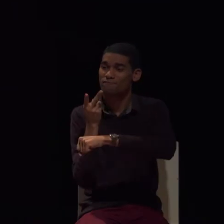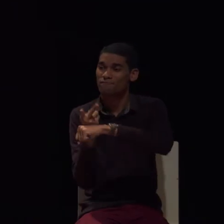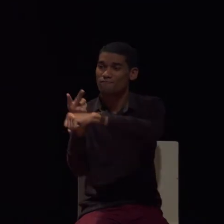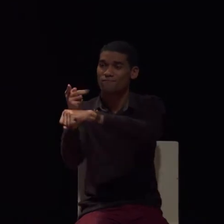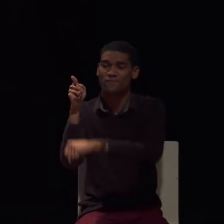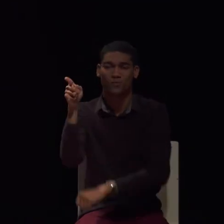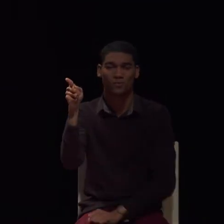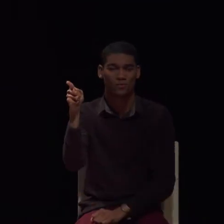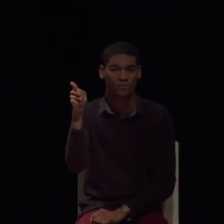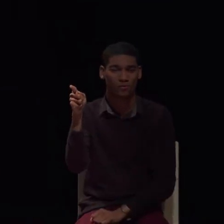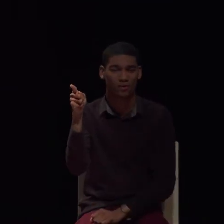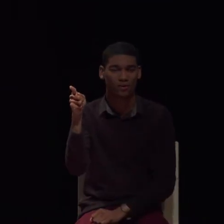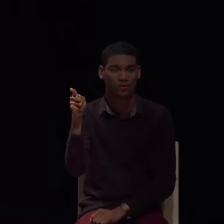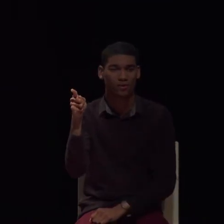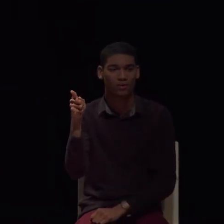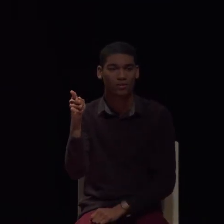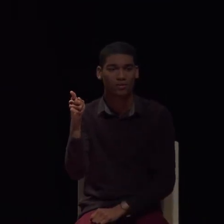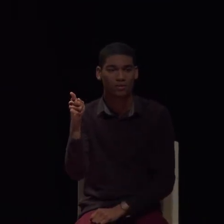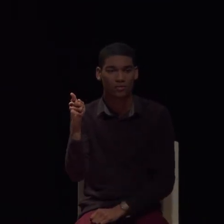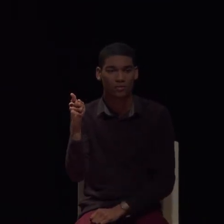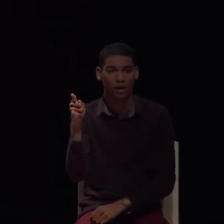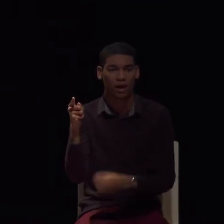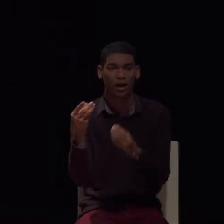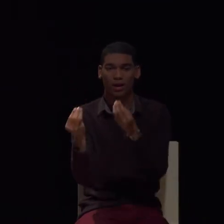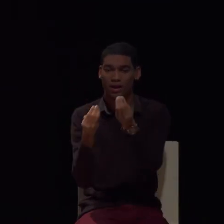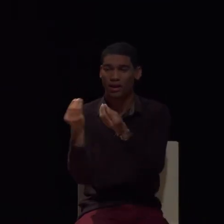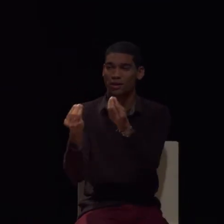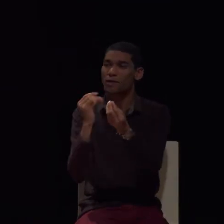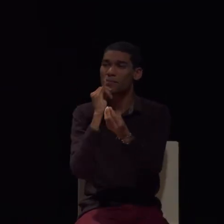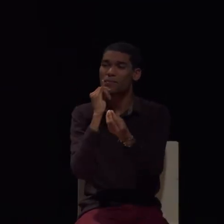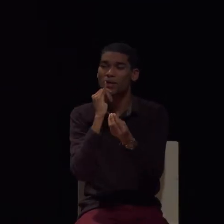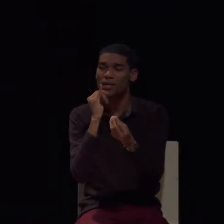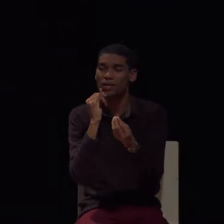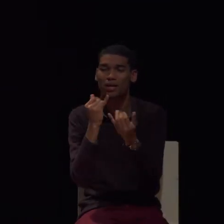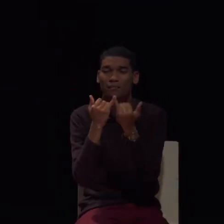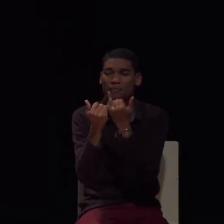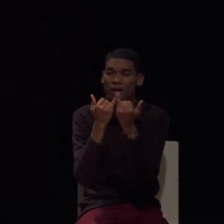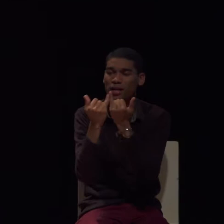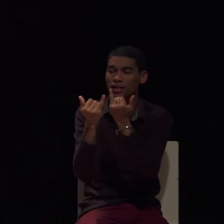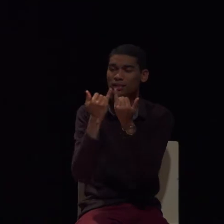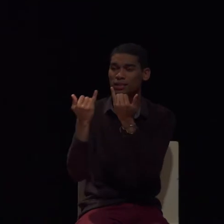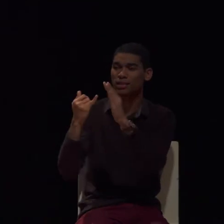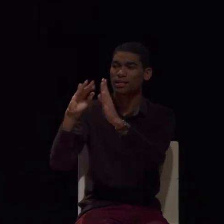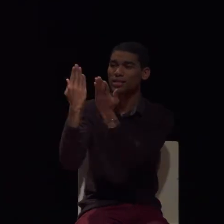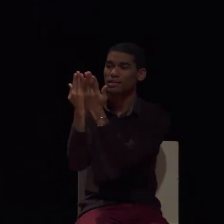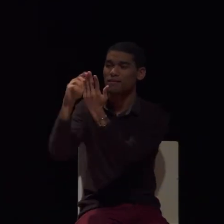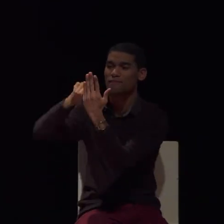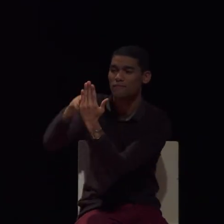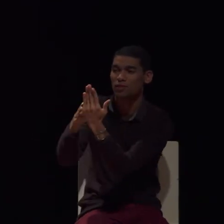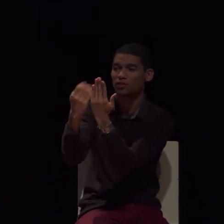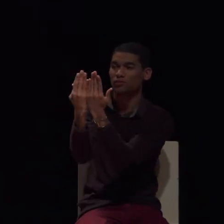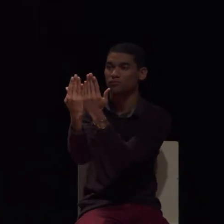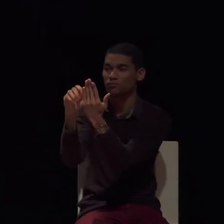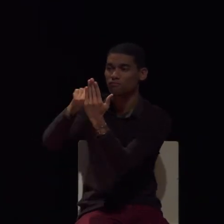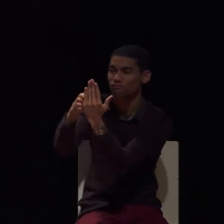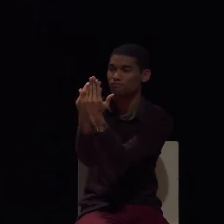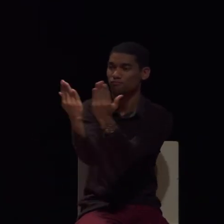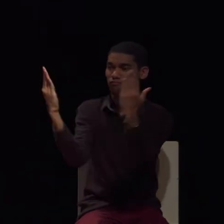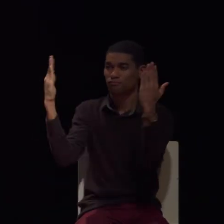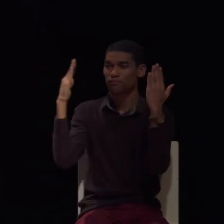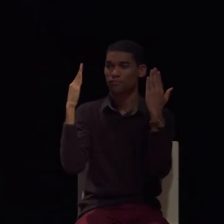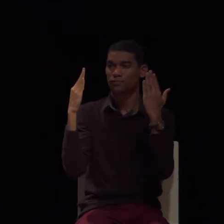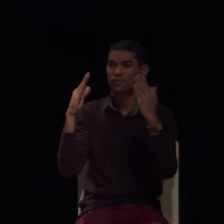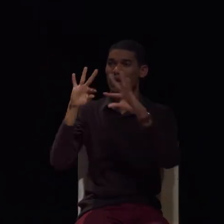está nas famílias está na presença negra no território ea percepção